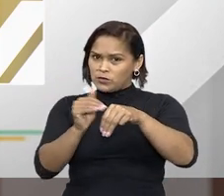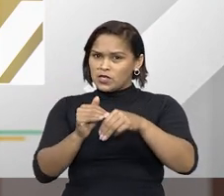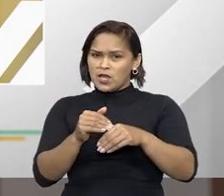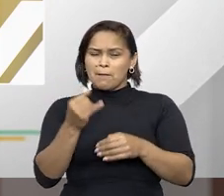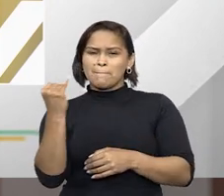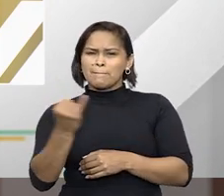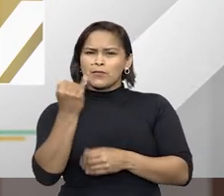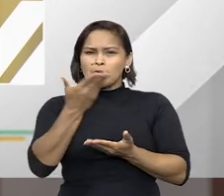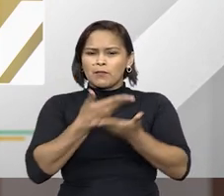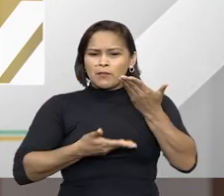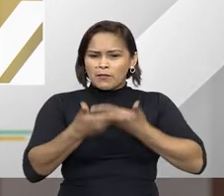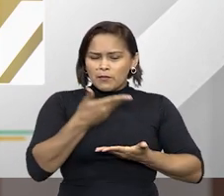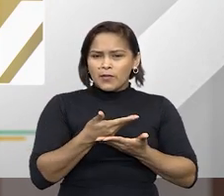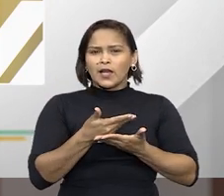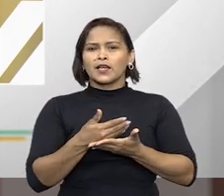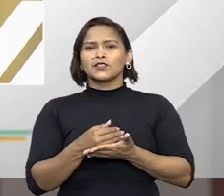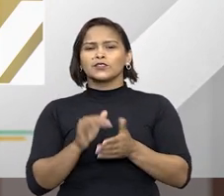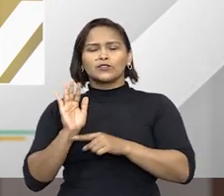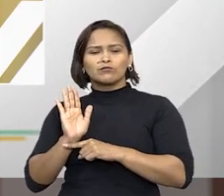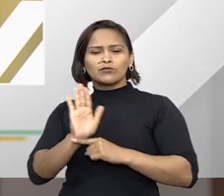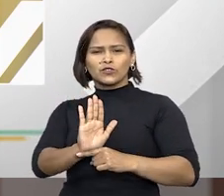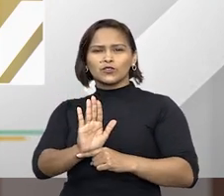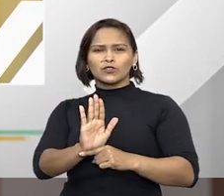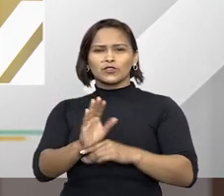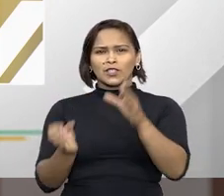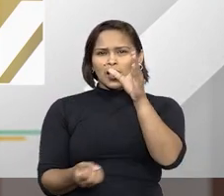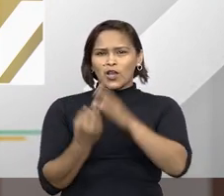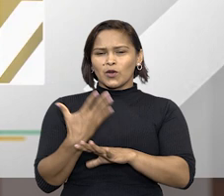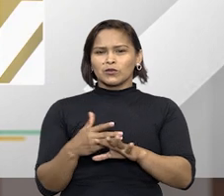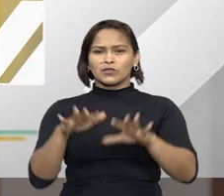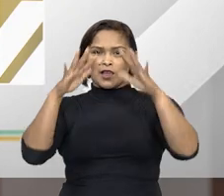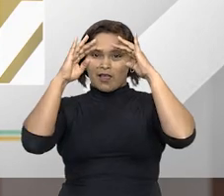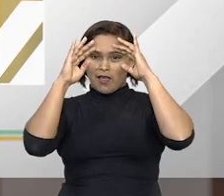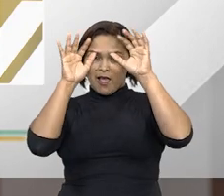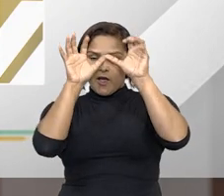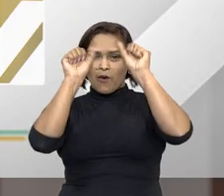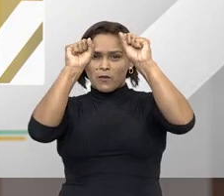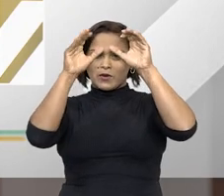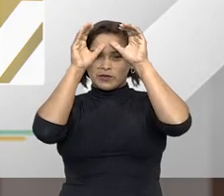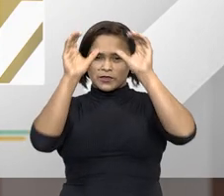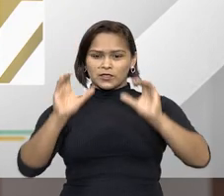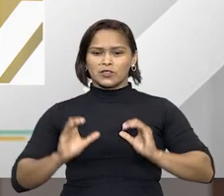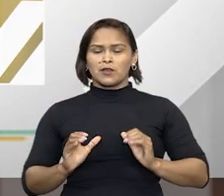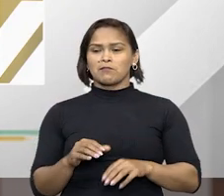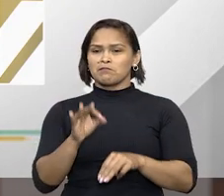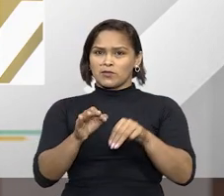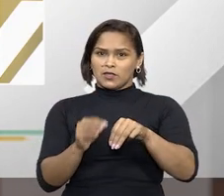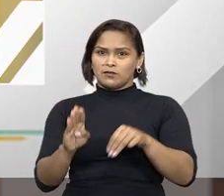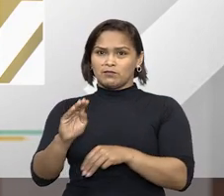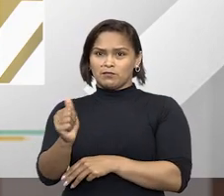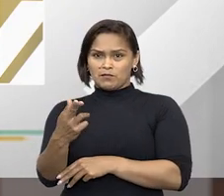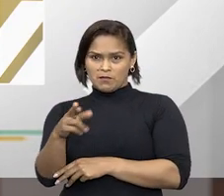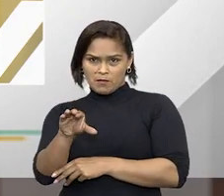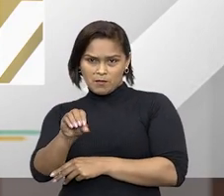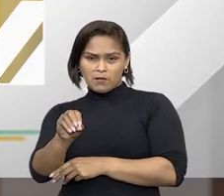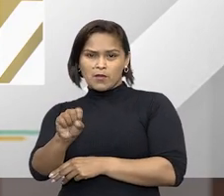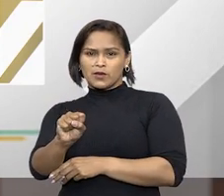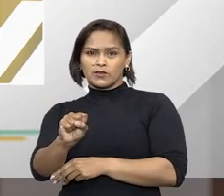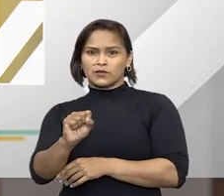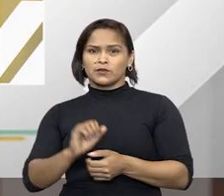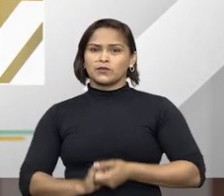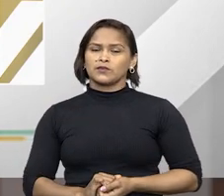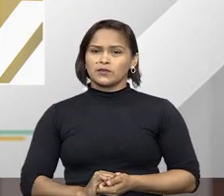e ajudar a construir a história do Tribunal da Cidadania. Ministro Barros Monteiro, por favor, o senhor primeiro.